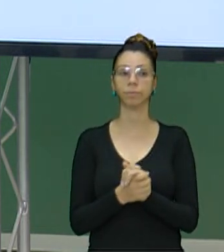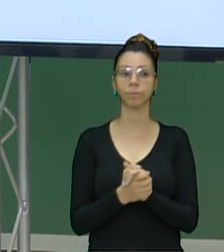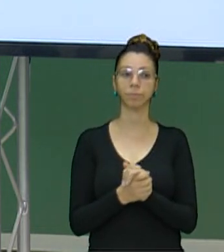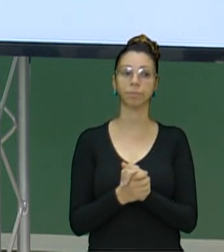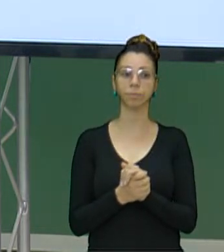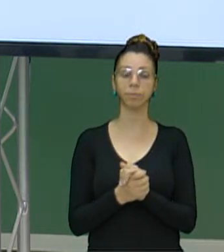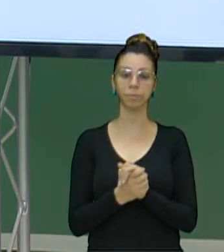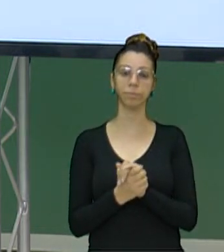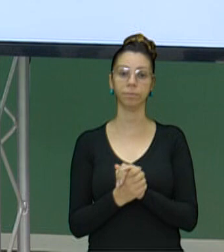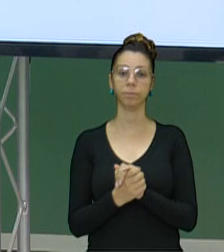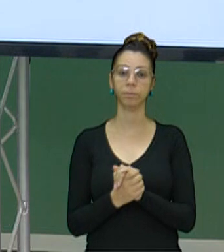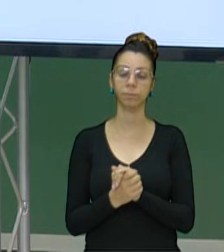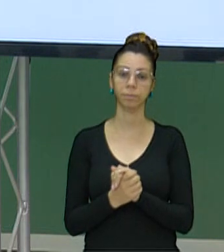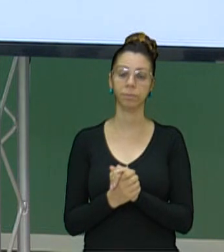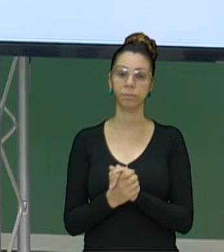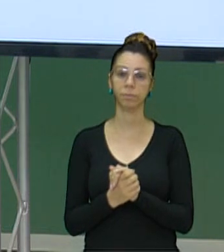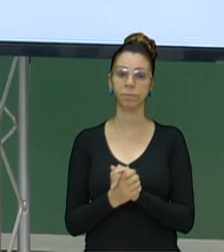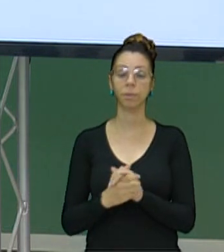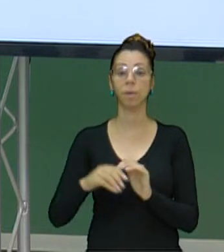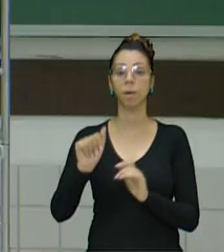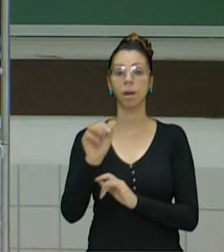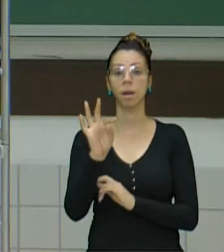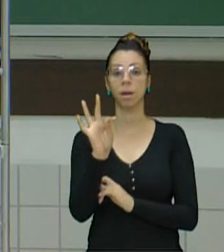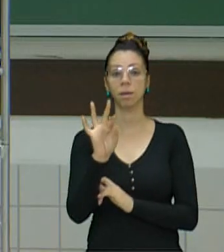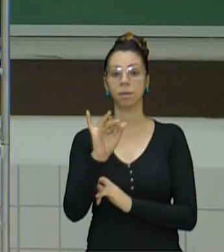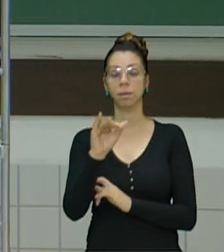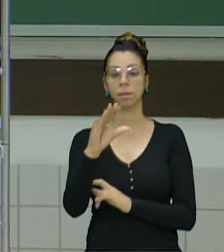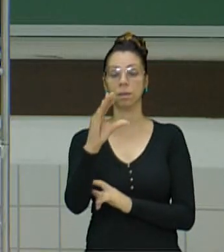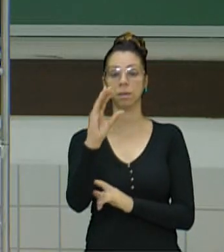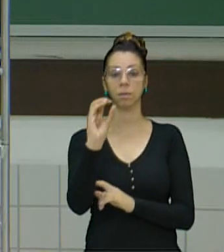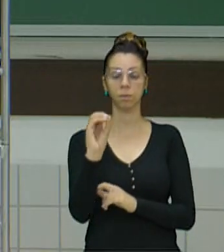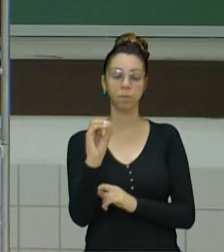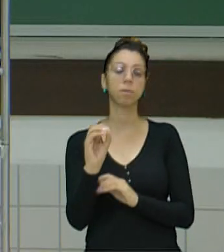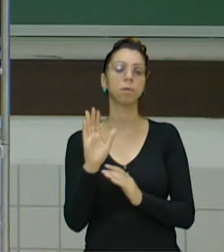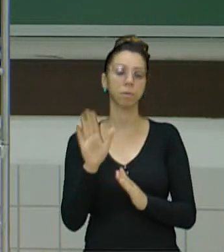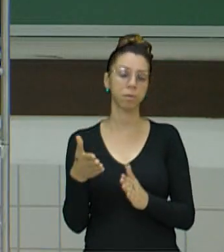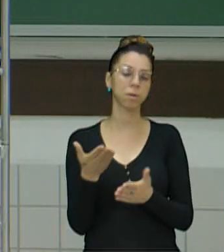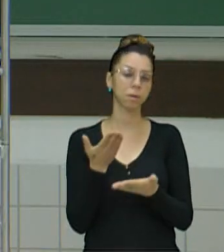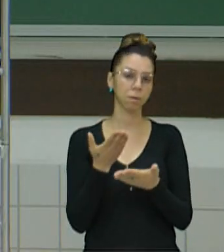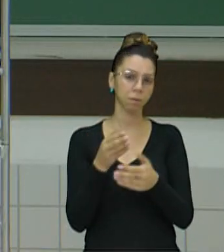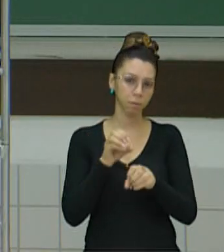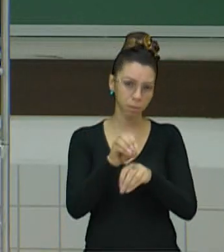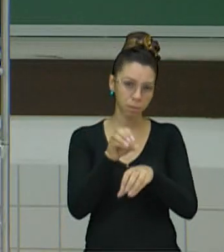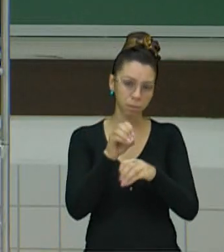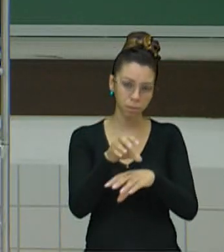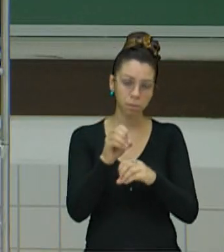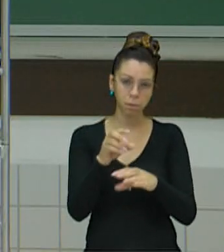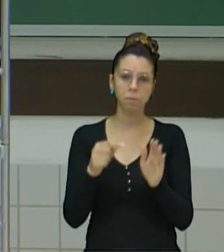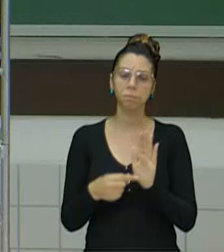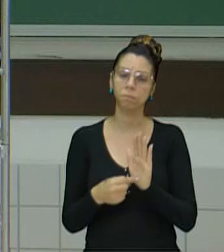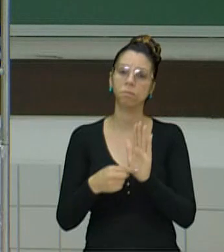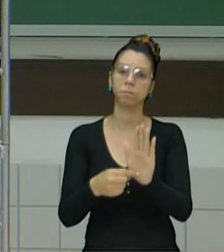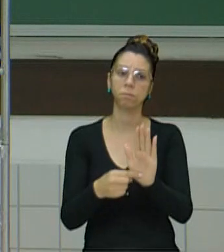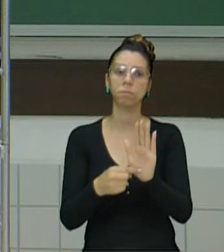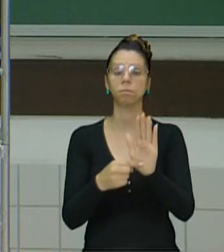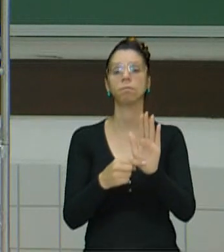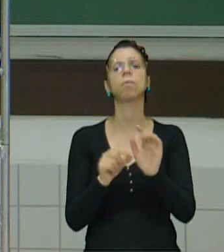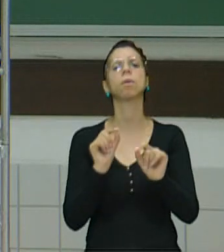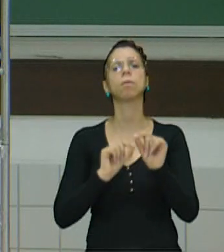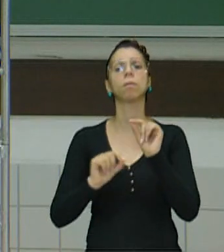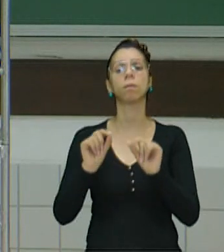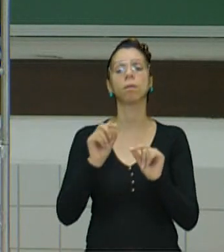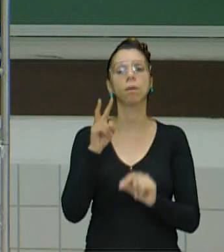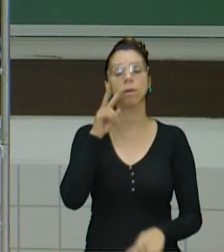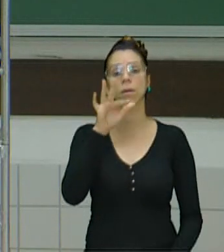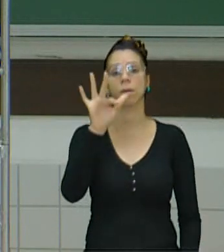pela força de atrito. Eu conversei com vocês anteriormente sobre isso, né? A gente já apresentou, falamos sobre quem é a força